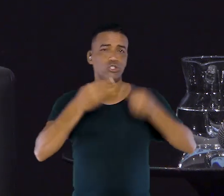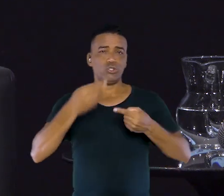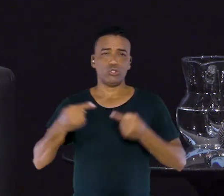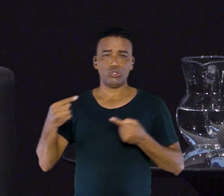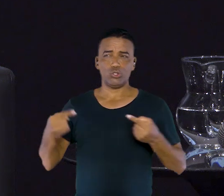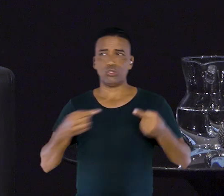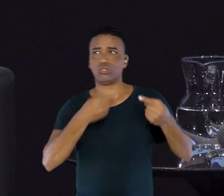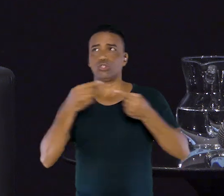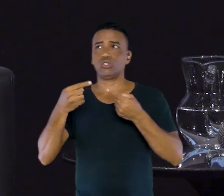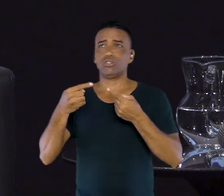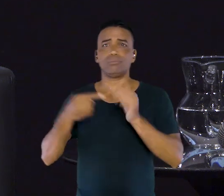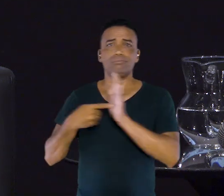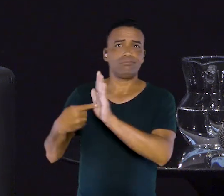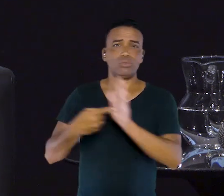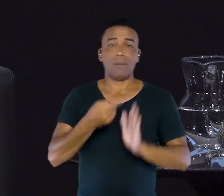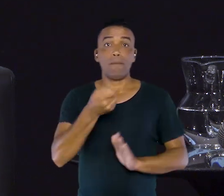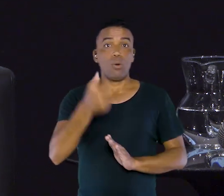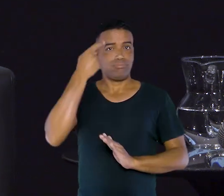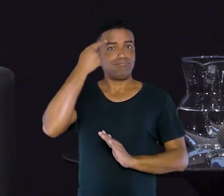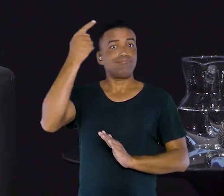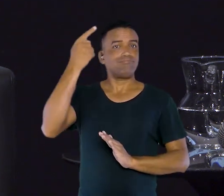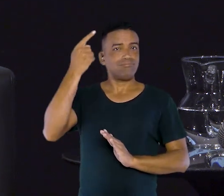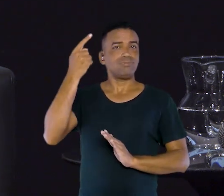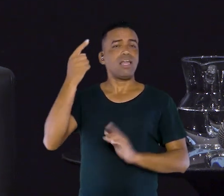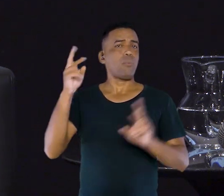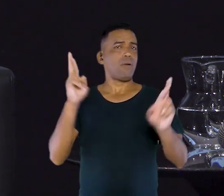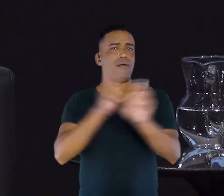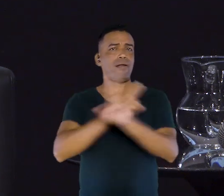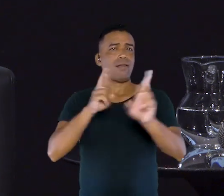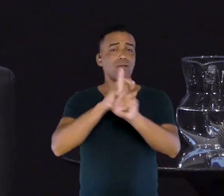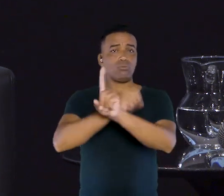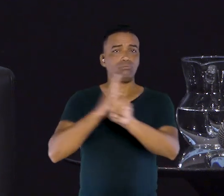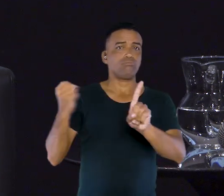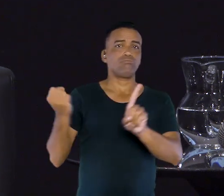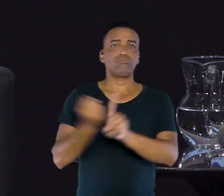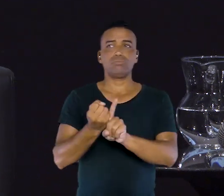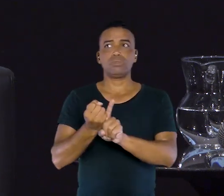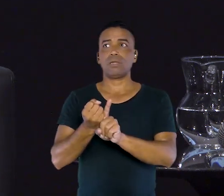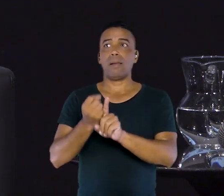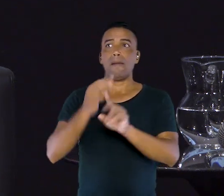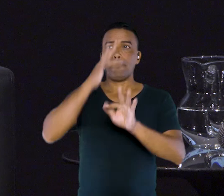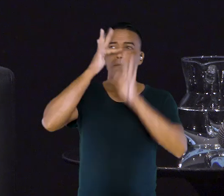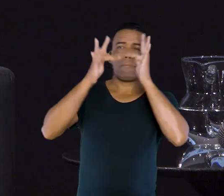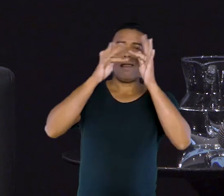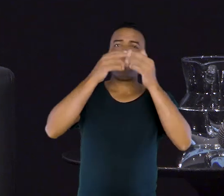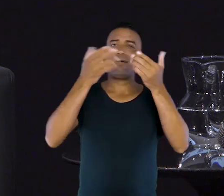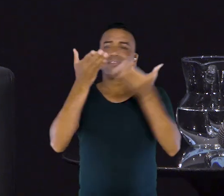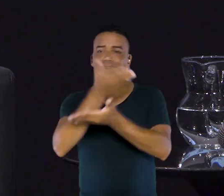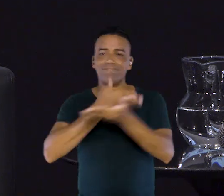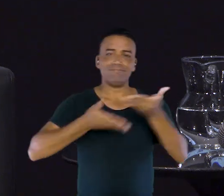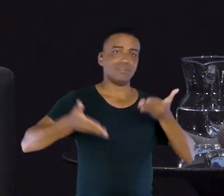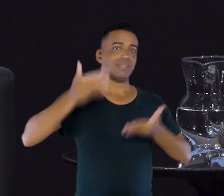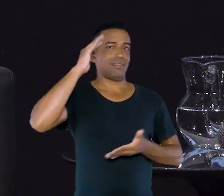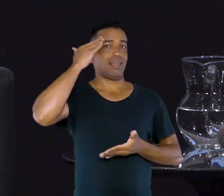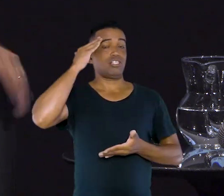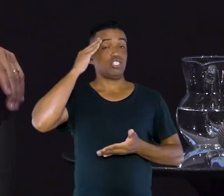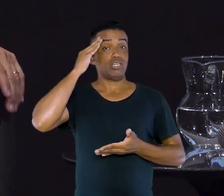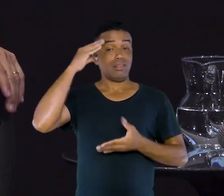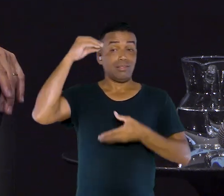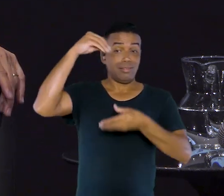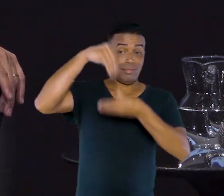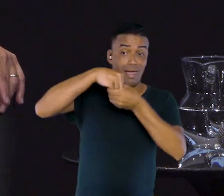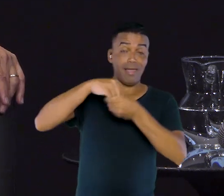um pouco a ideia de que essa é uma relação social, né? A relação com as plantas é uma relação que pode ser entendida a partir da